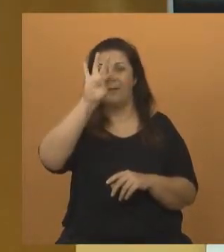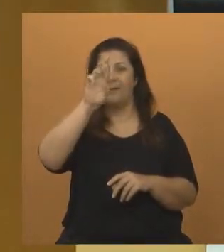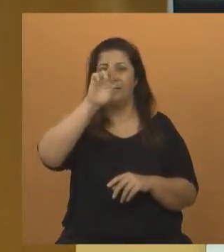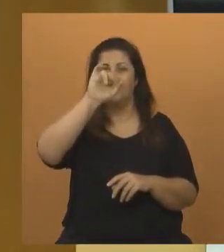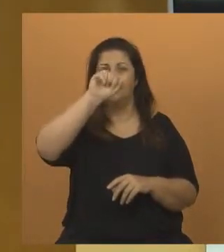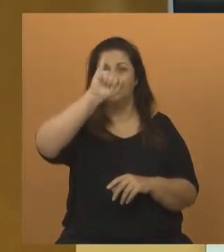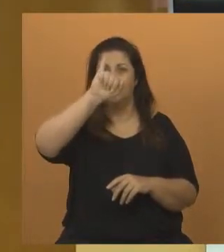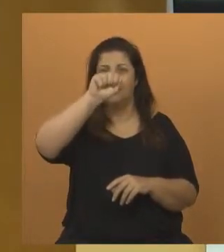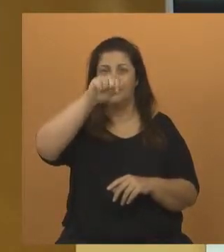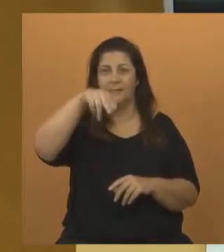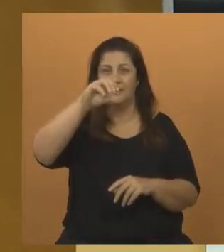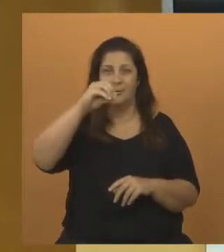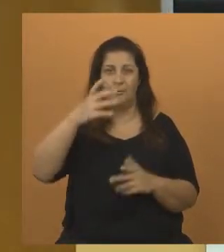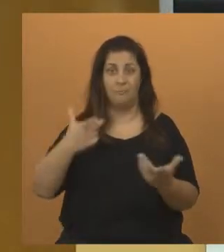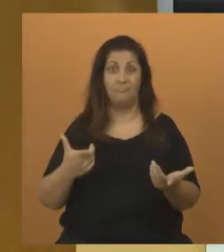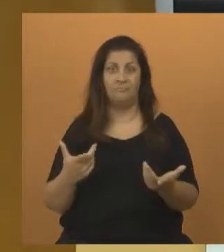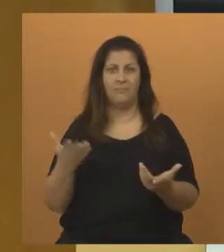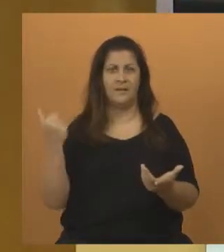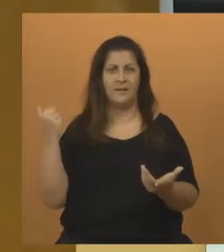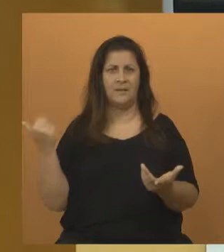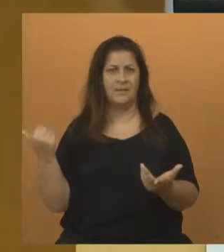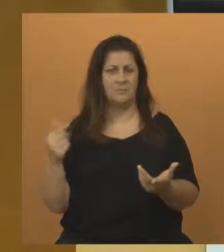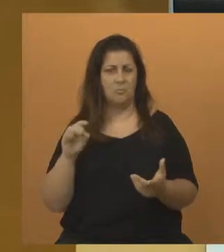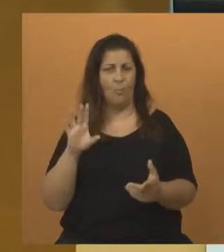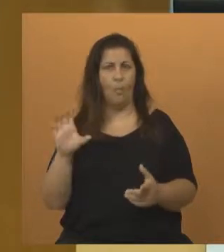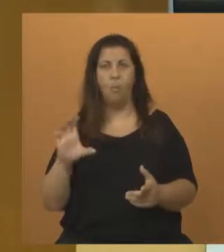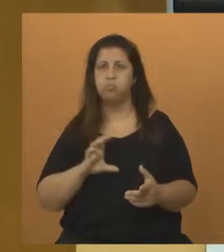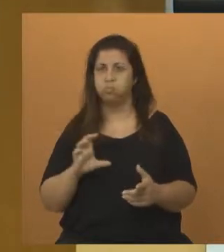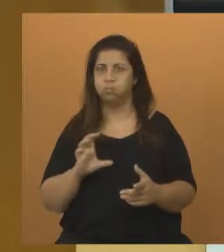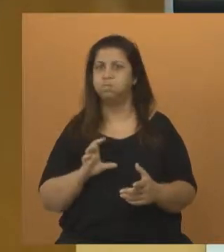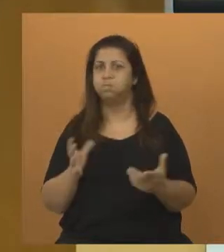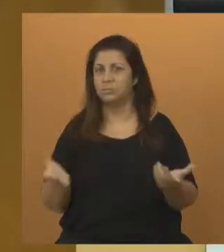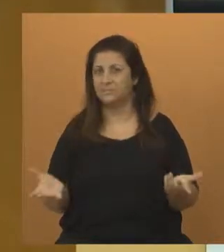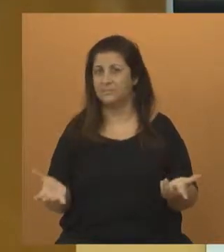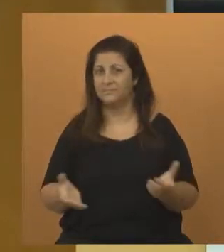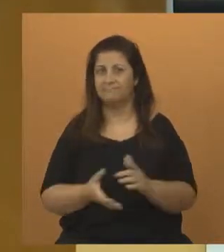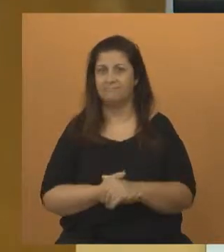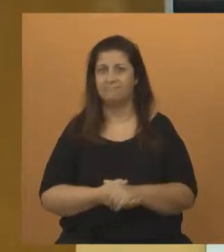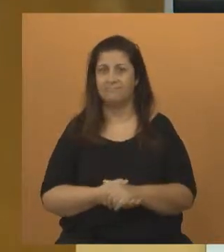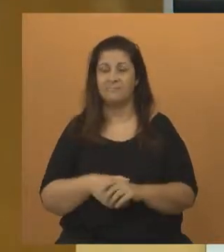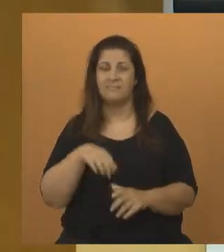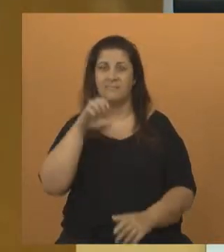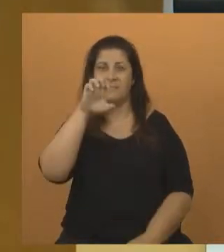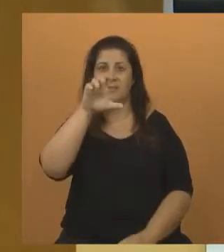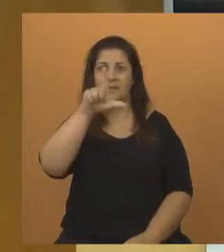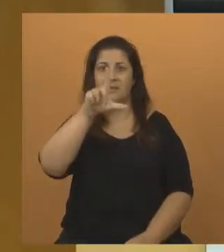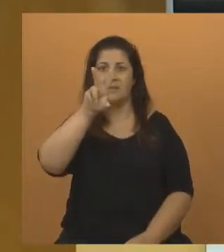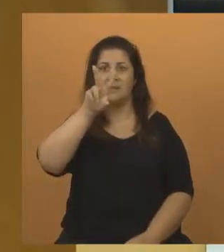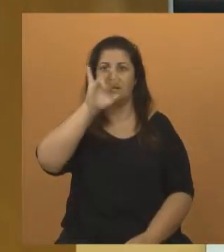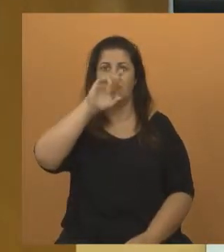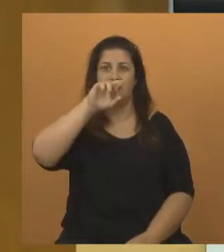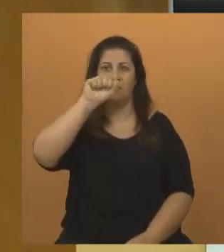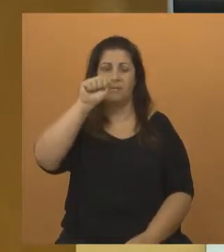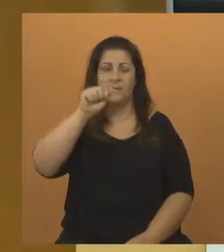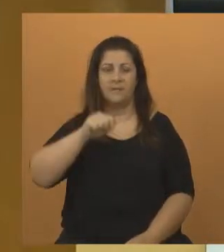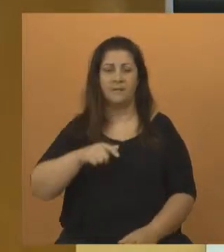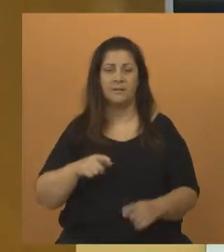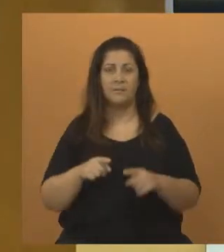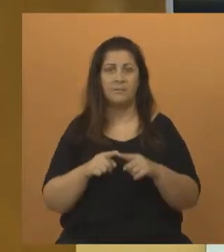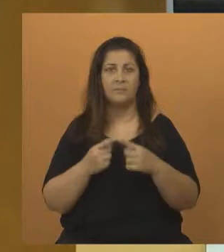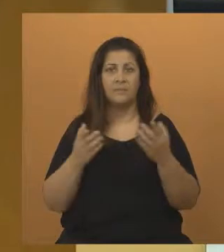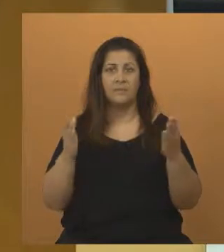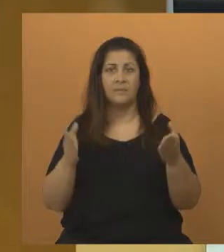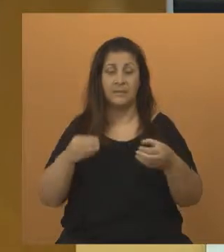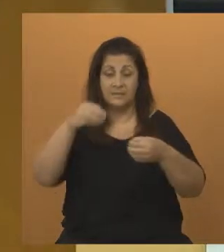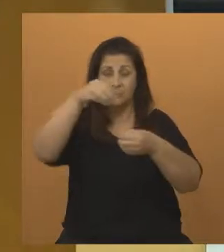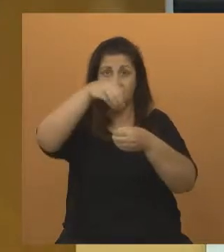um clube que pertencia a uma certa categoria da sociedade, né? O Elvira, o Ponte Preta, mas são clubes que estão no